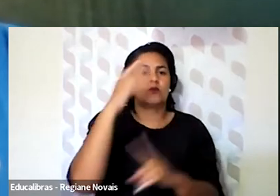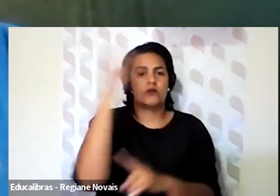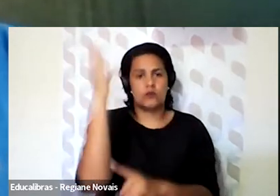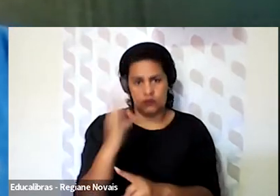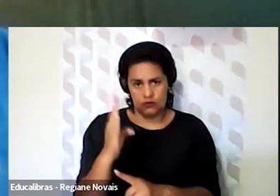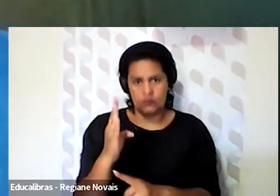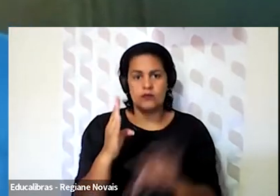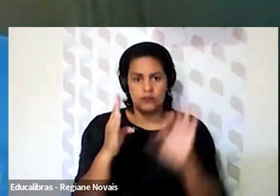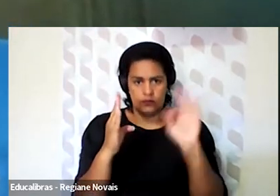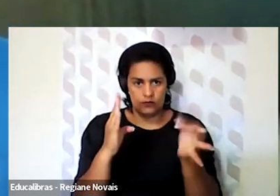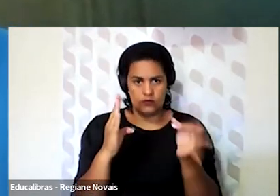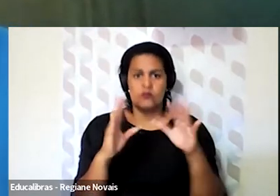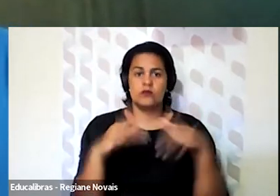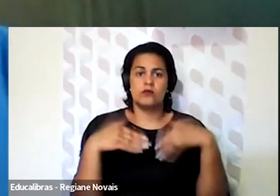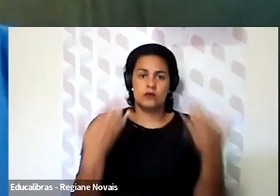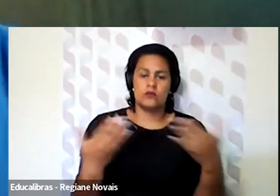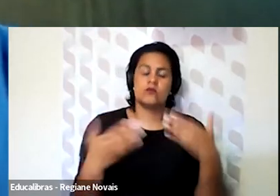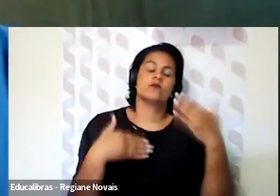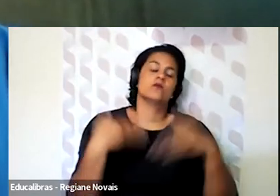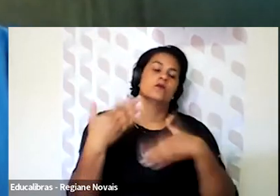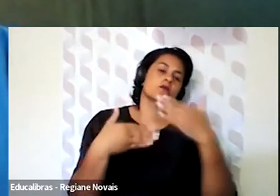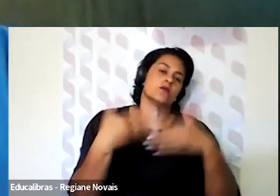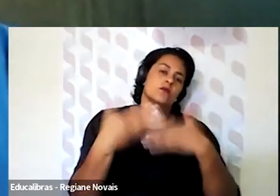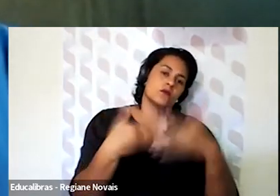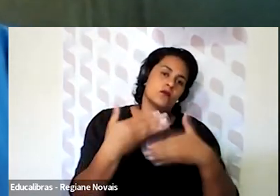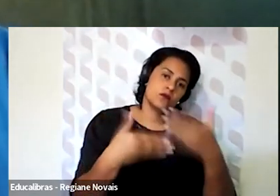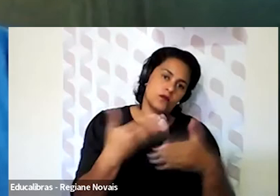Desde então, né, a gente tem um primeiro